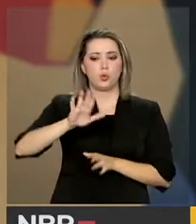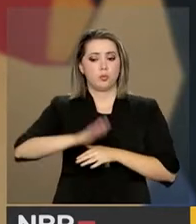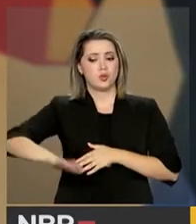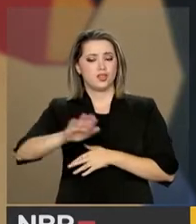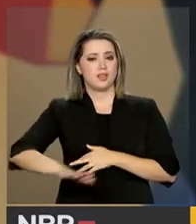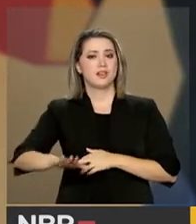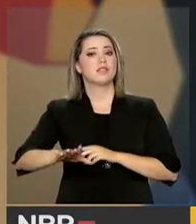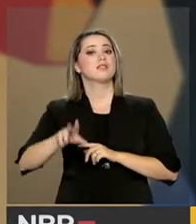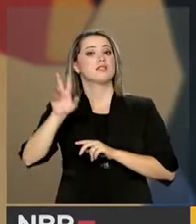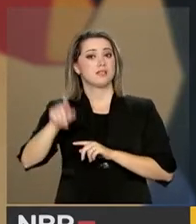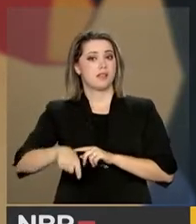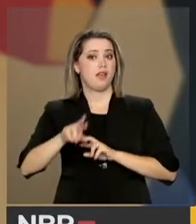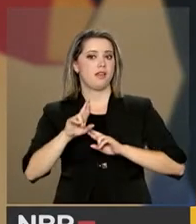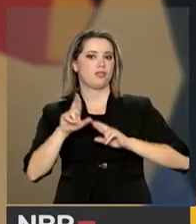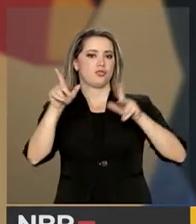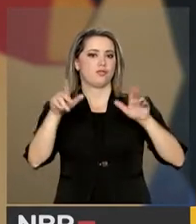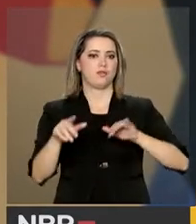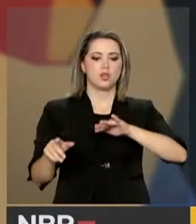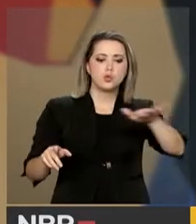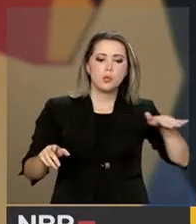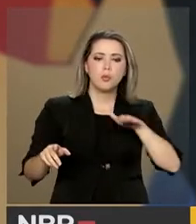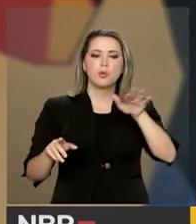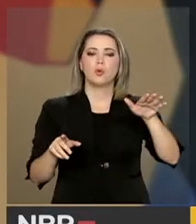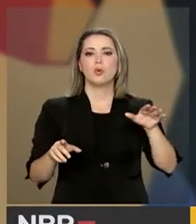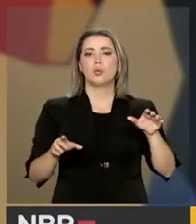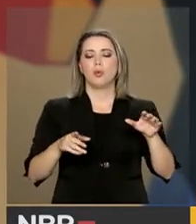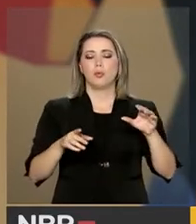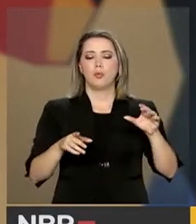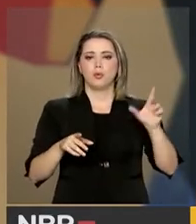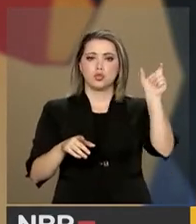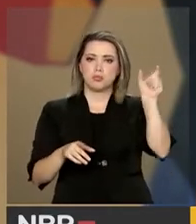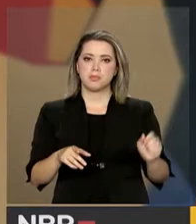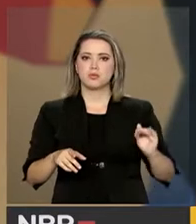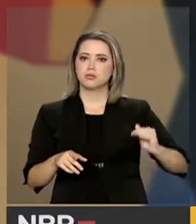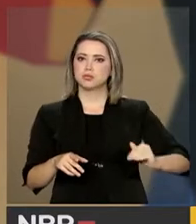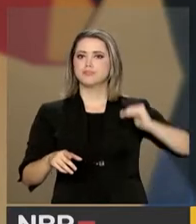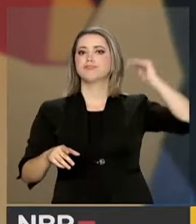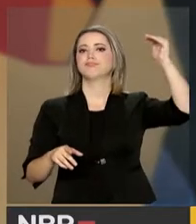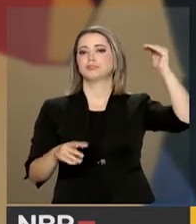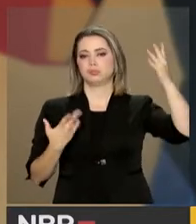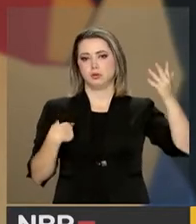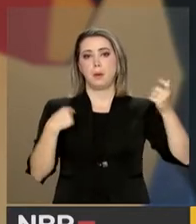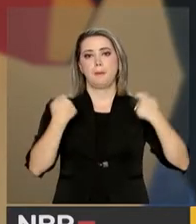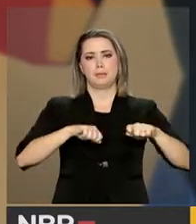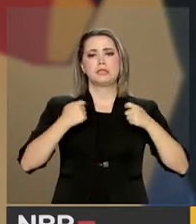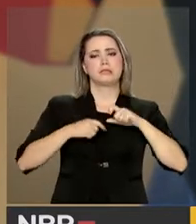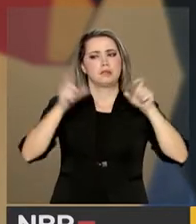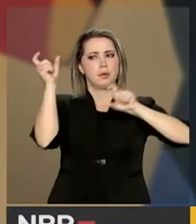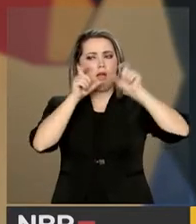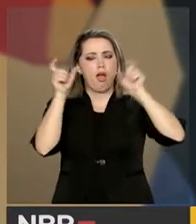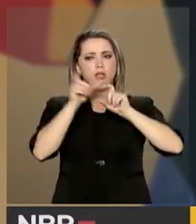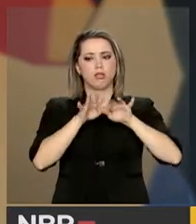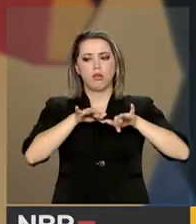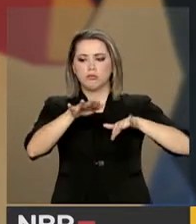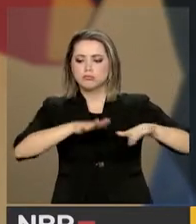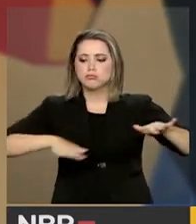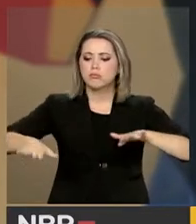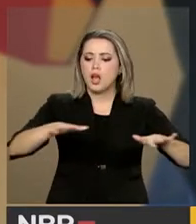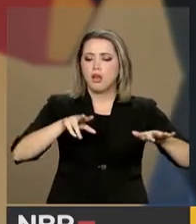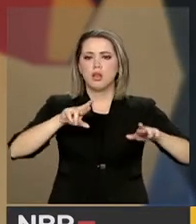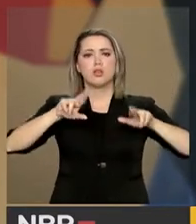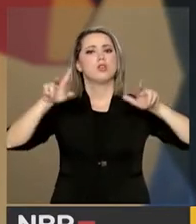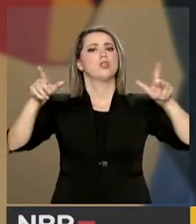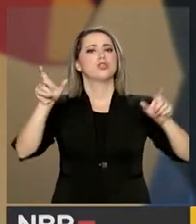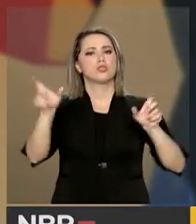falar para crianças e falar para pessoas mais velhas. O museu, ele precisa também estar atento a esses diferentes públicos e como que ele